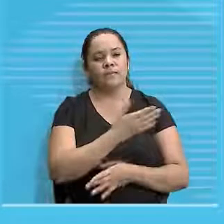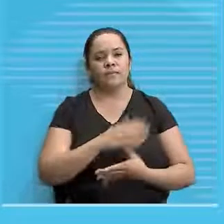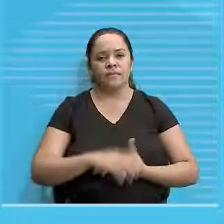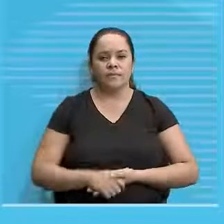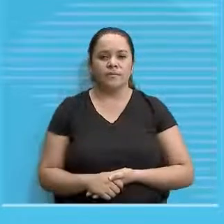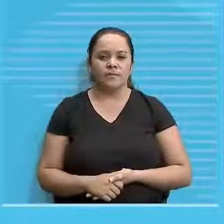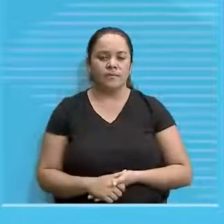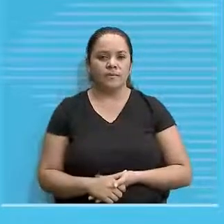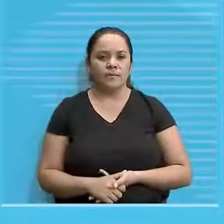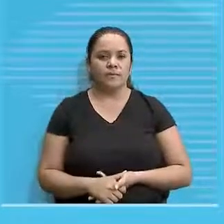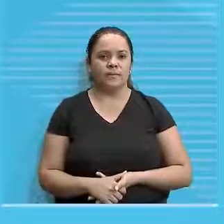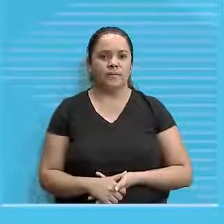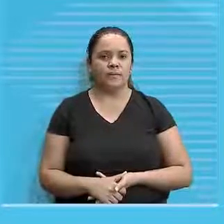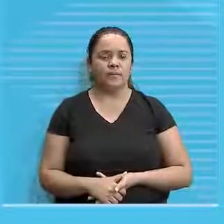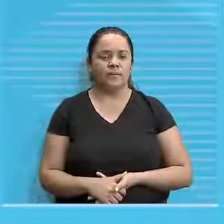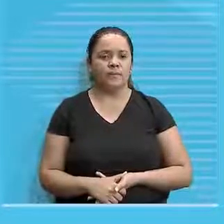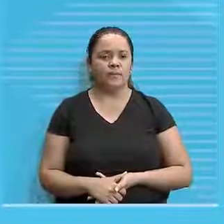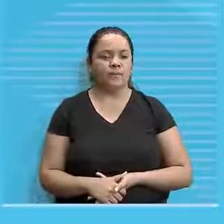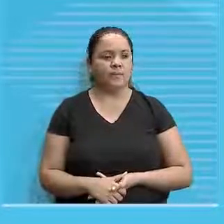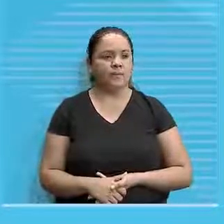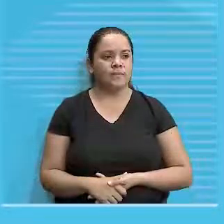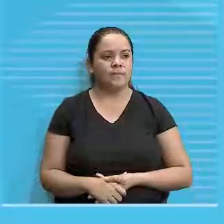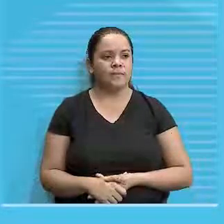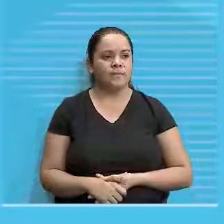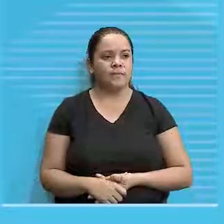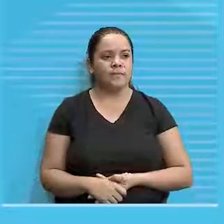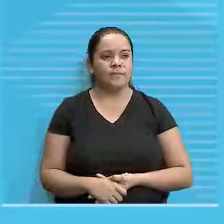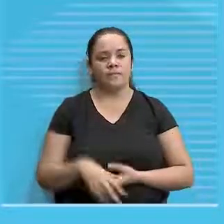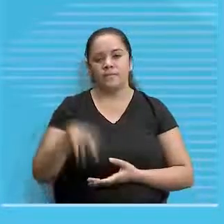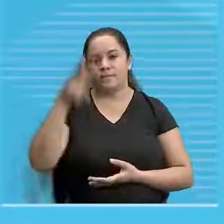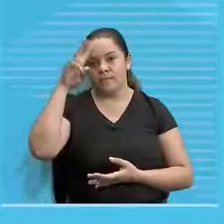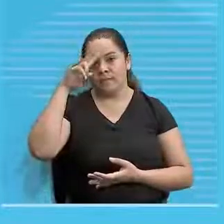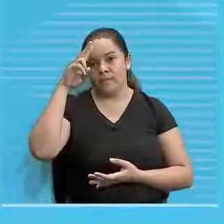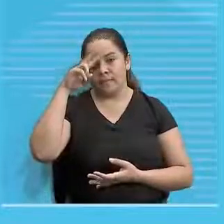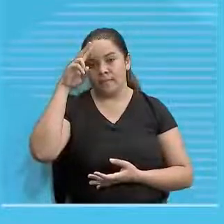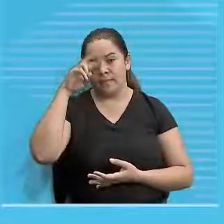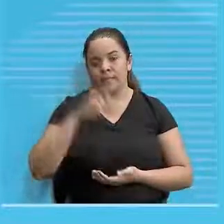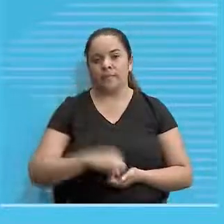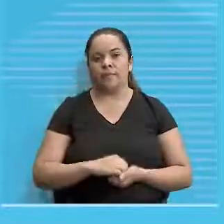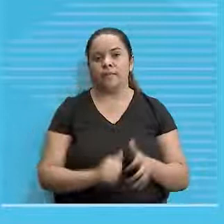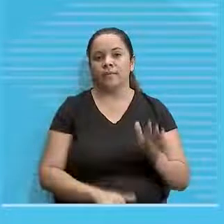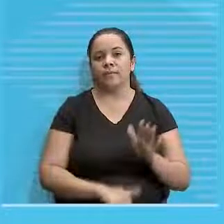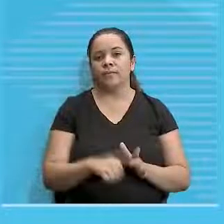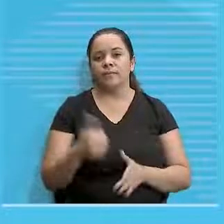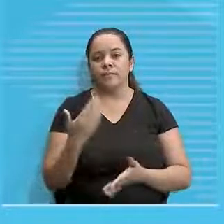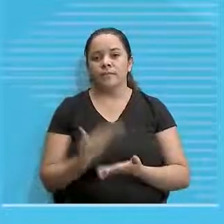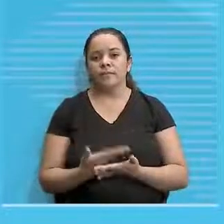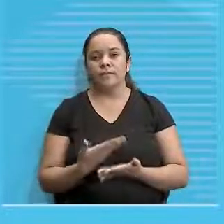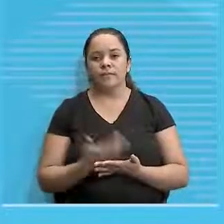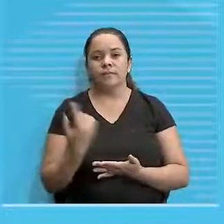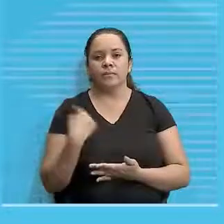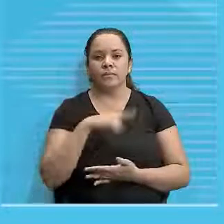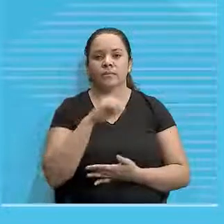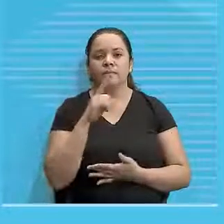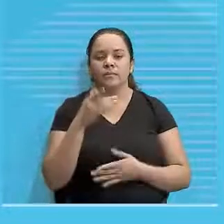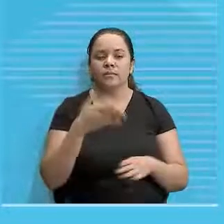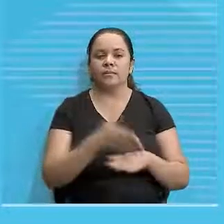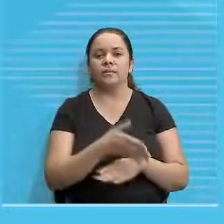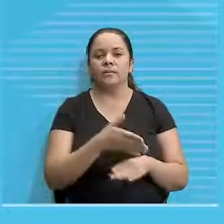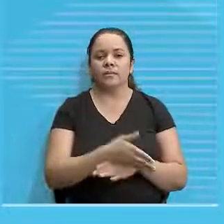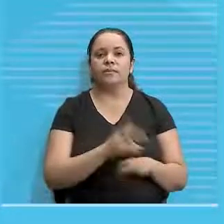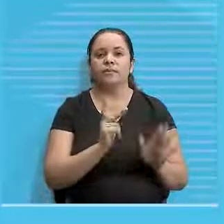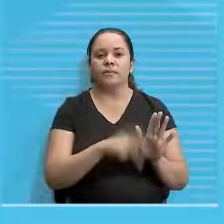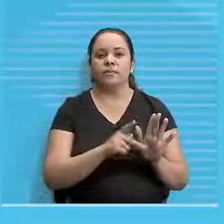inspira você atualmente? E por quê, né? Eu lembro que uma das primeiras aulas que a gente fez aqui no projeto de vida